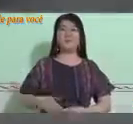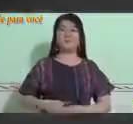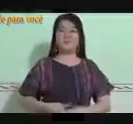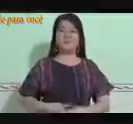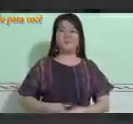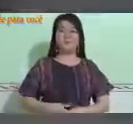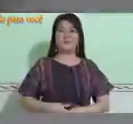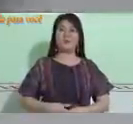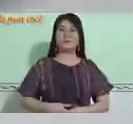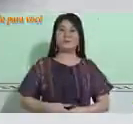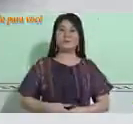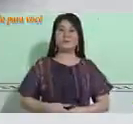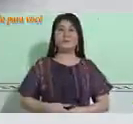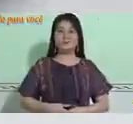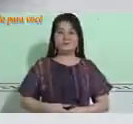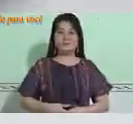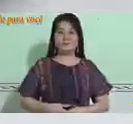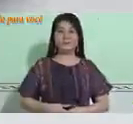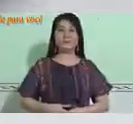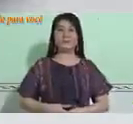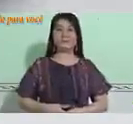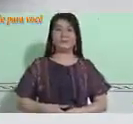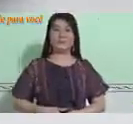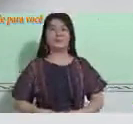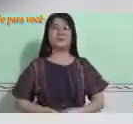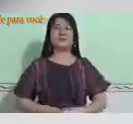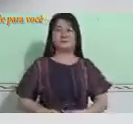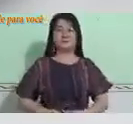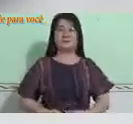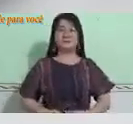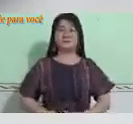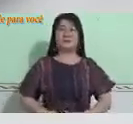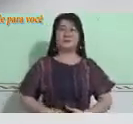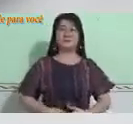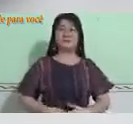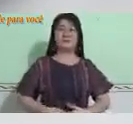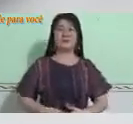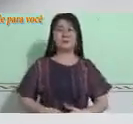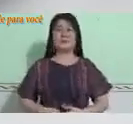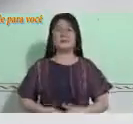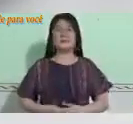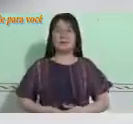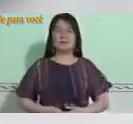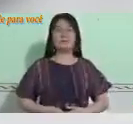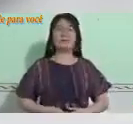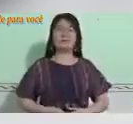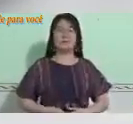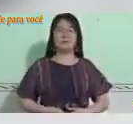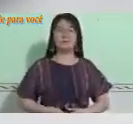É comum que o médico receite um medicamento para aliviar a inflamação nas vias respiratórias e que deve ser